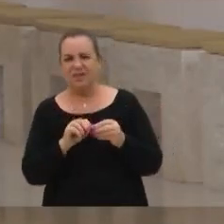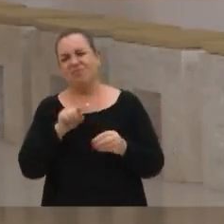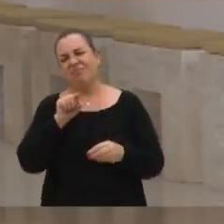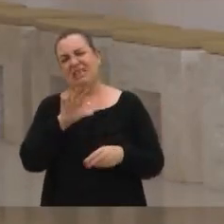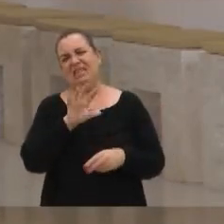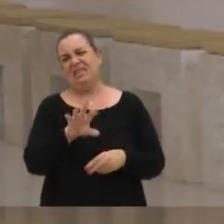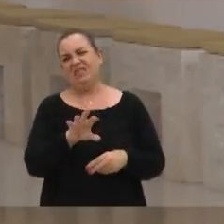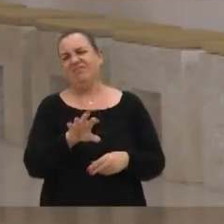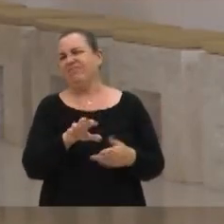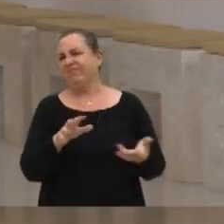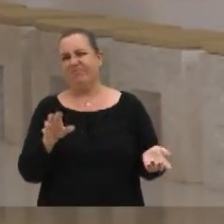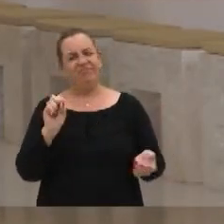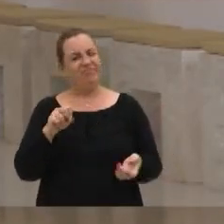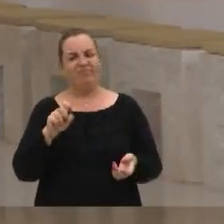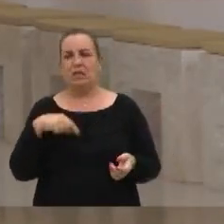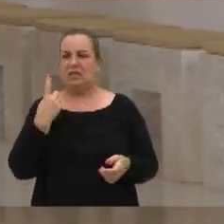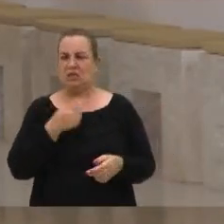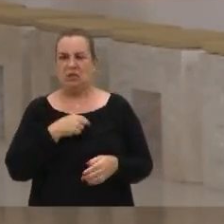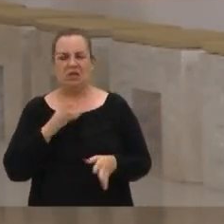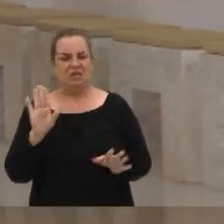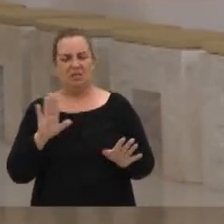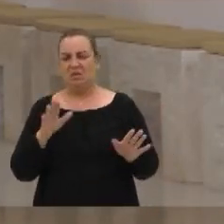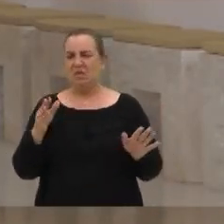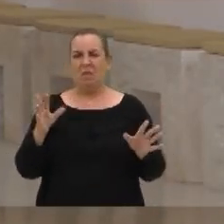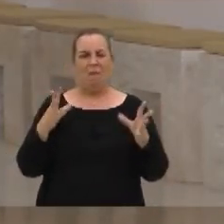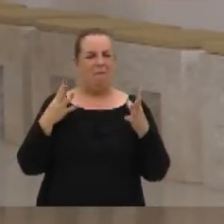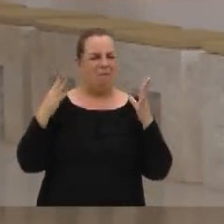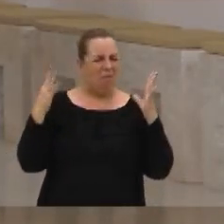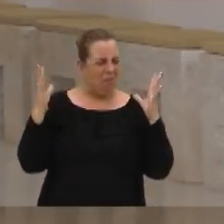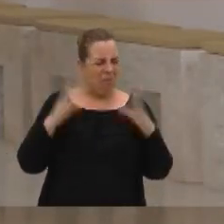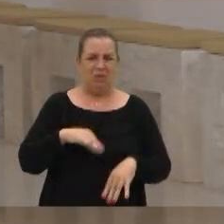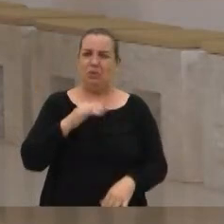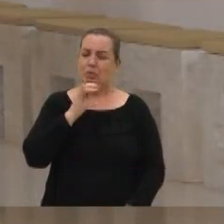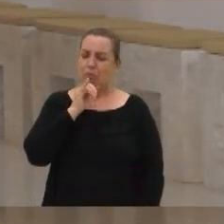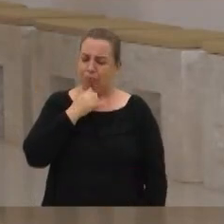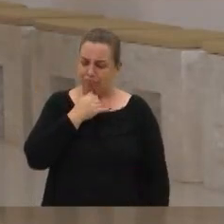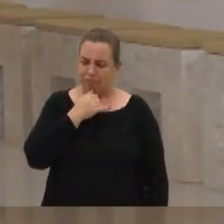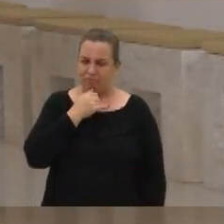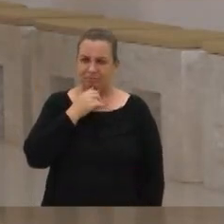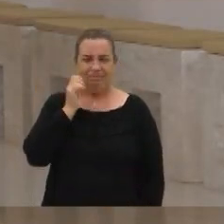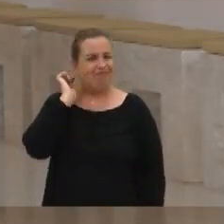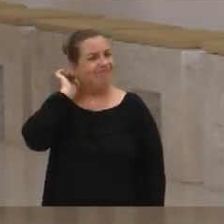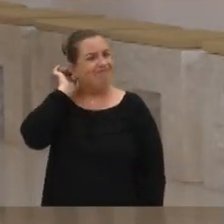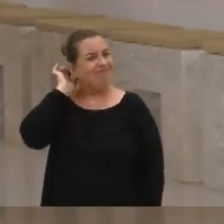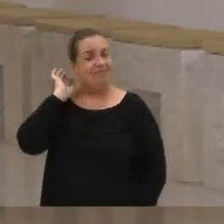sim, nós seremos os mais infelizes possíveis.